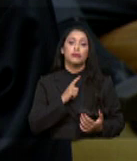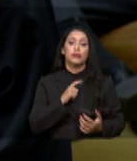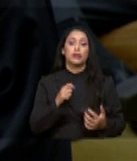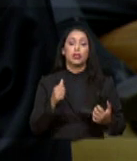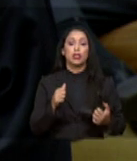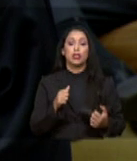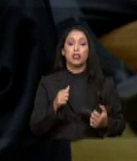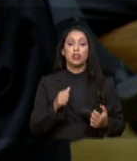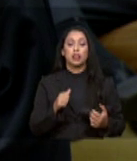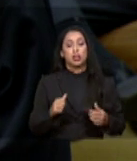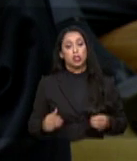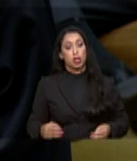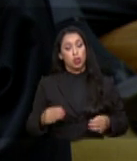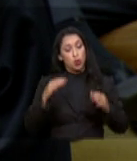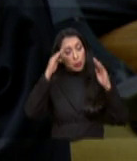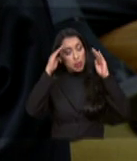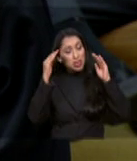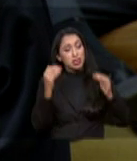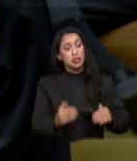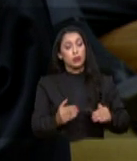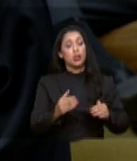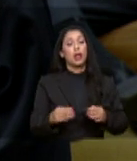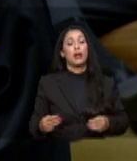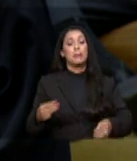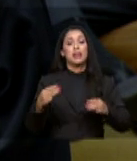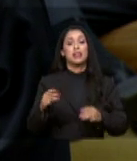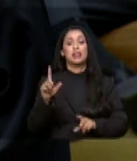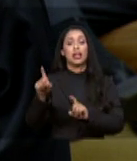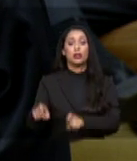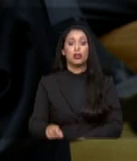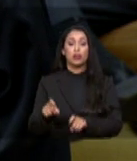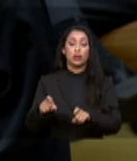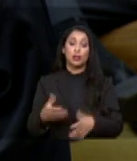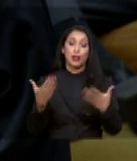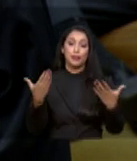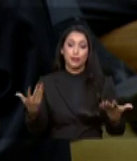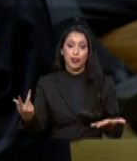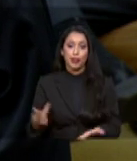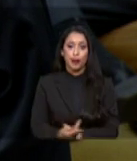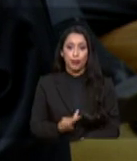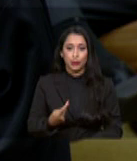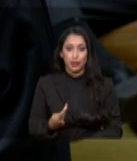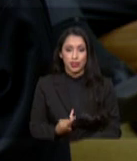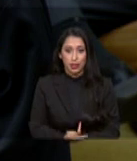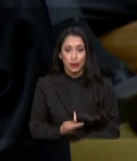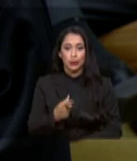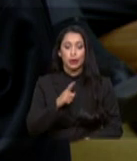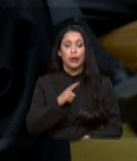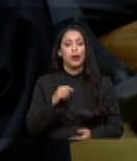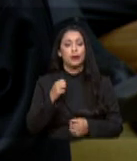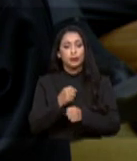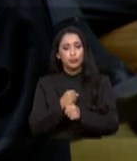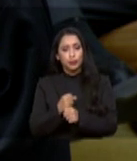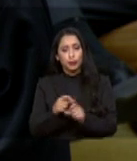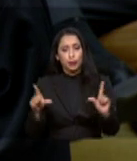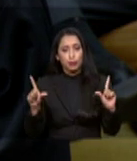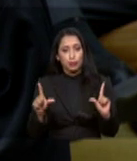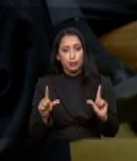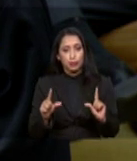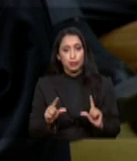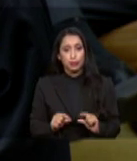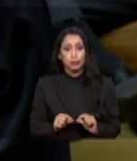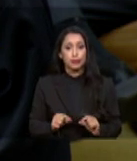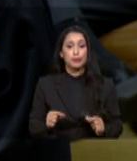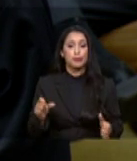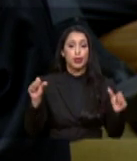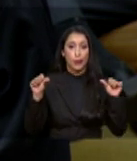da Agricultura. Com isso, o processo de fragilização que o INPE já vem sofrendo há alguns anos tornou-se